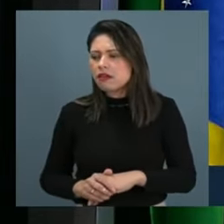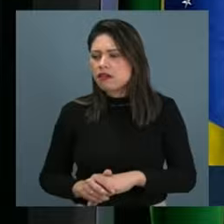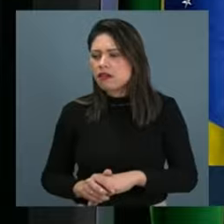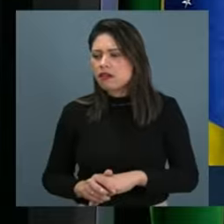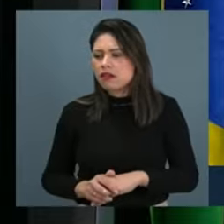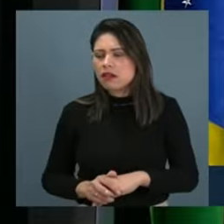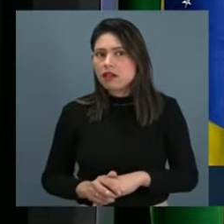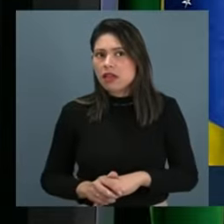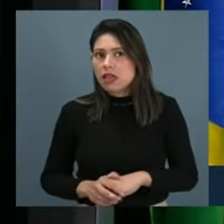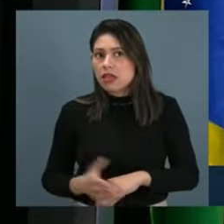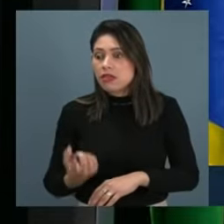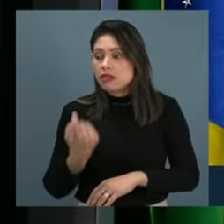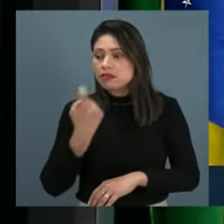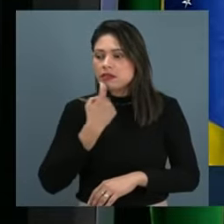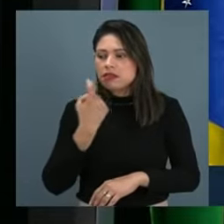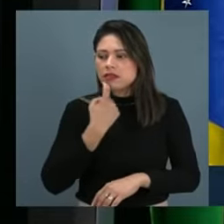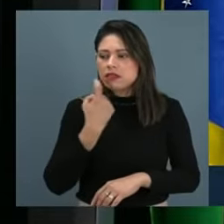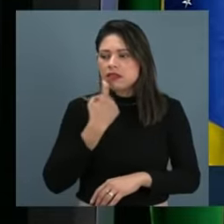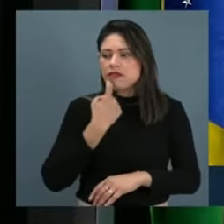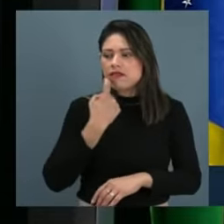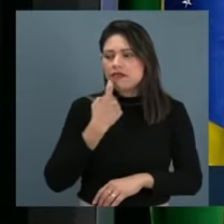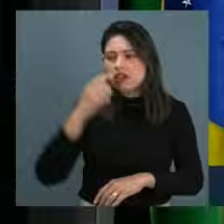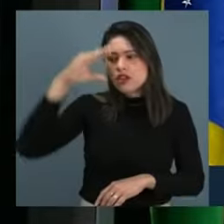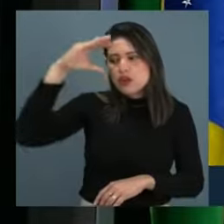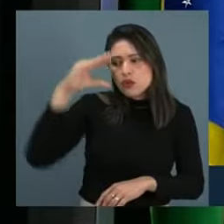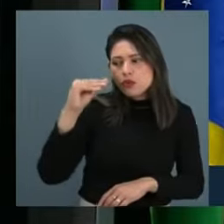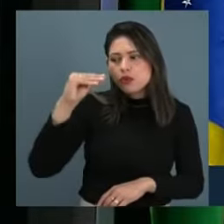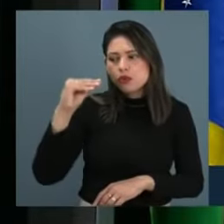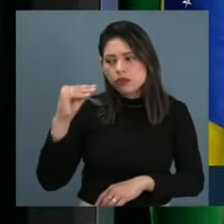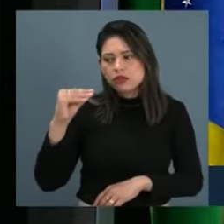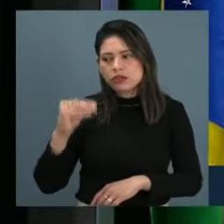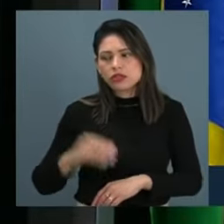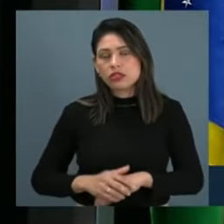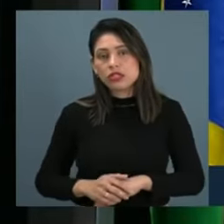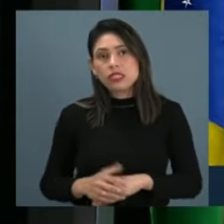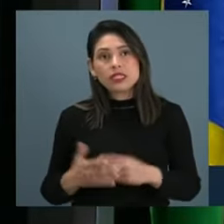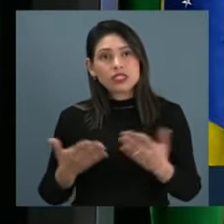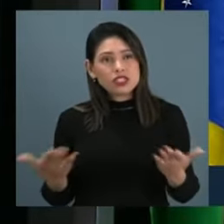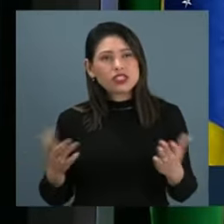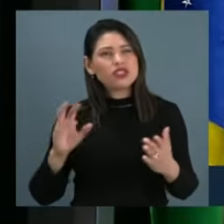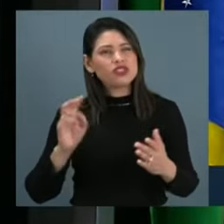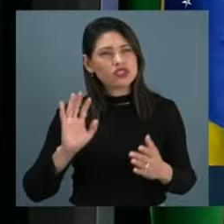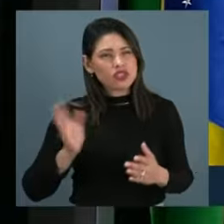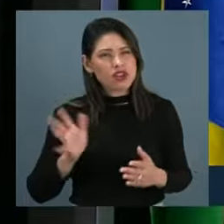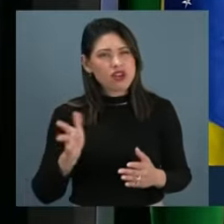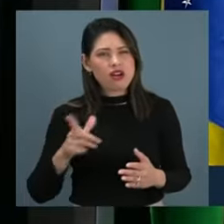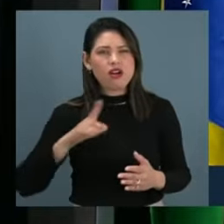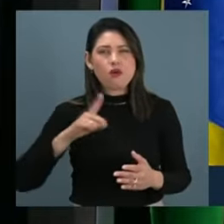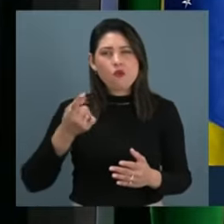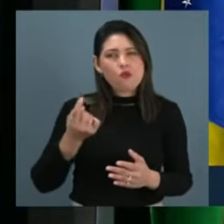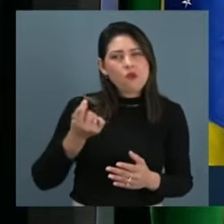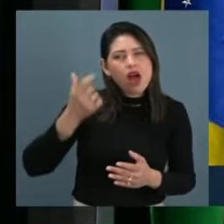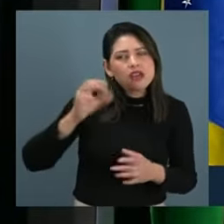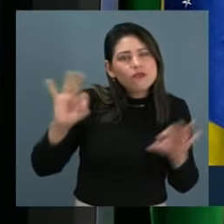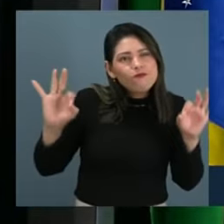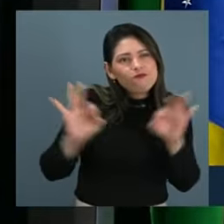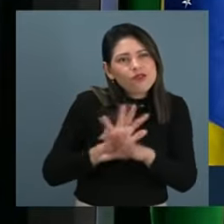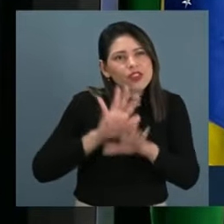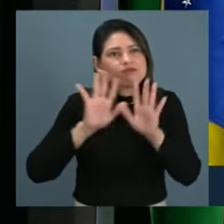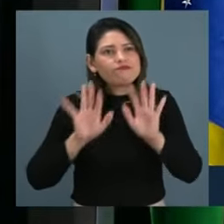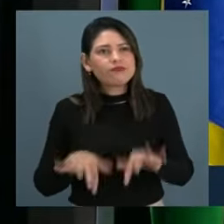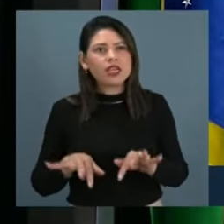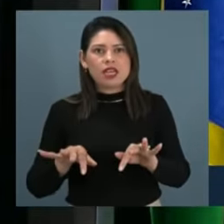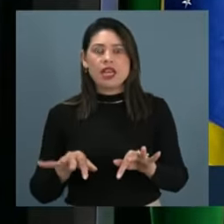Na sexta-feira à noite, no apagar das luzes, ele conseguiu superar, inclusive, o